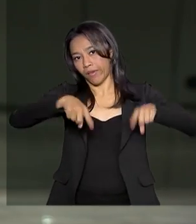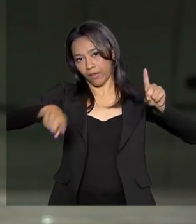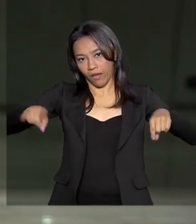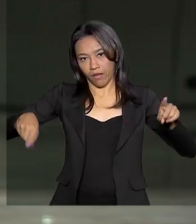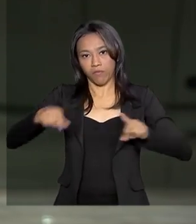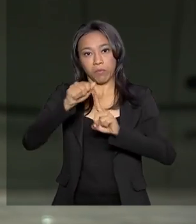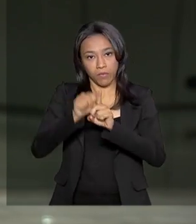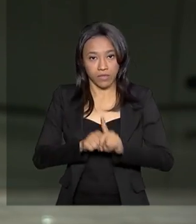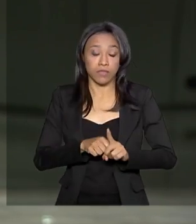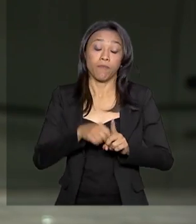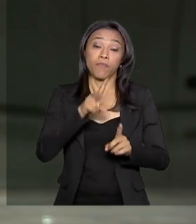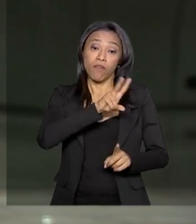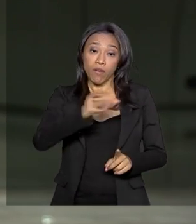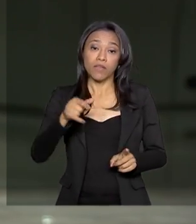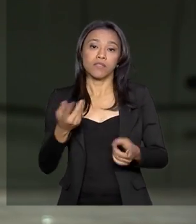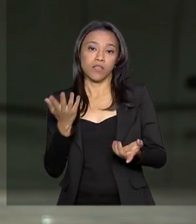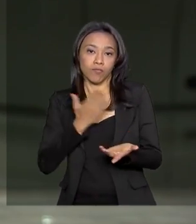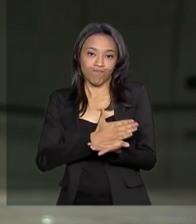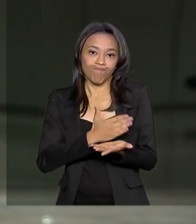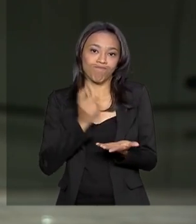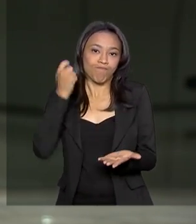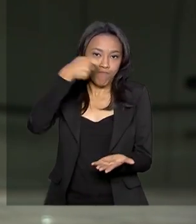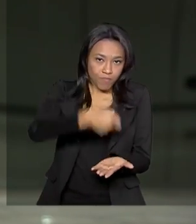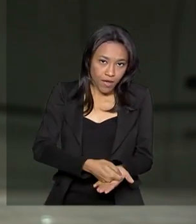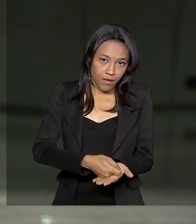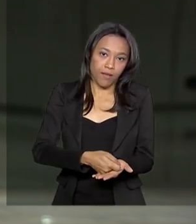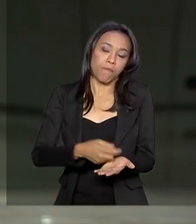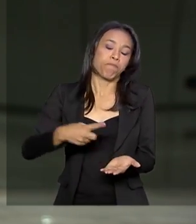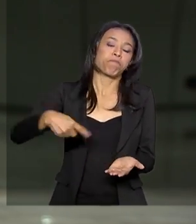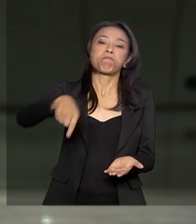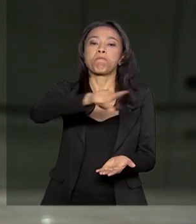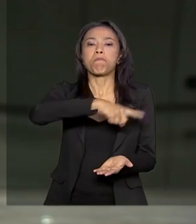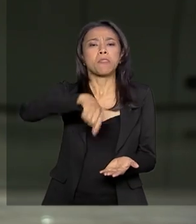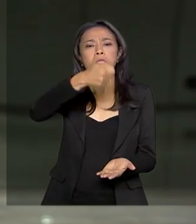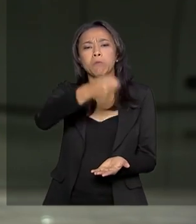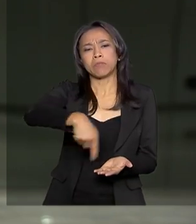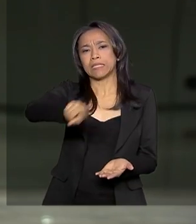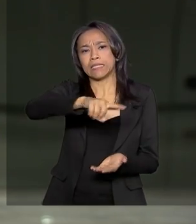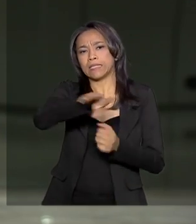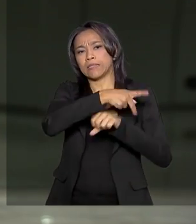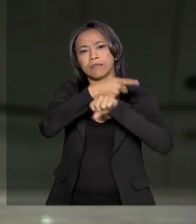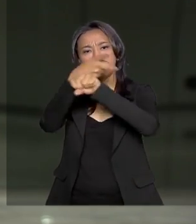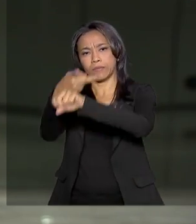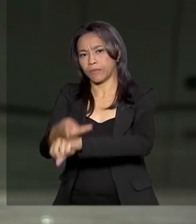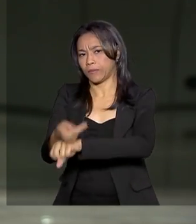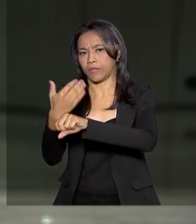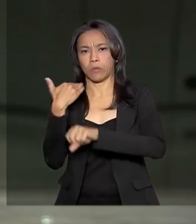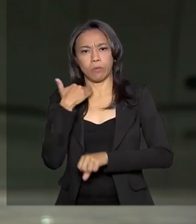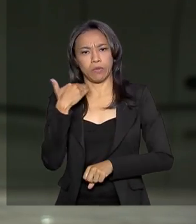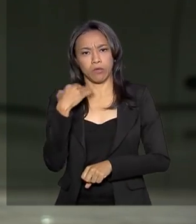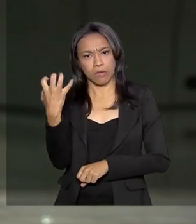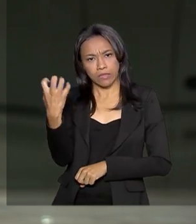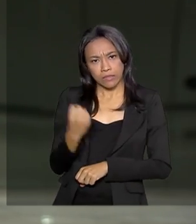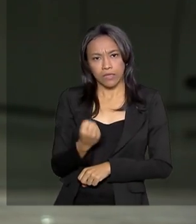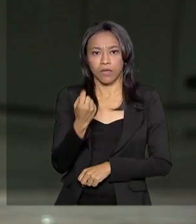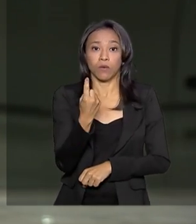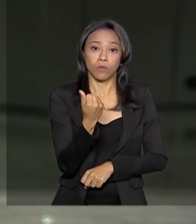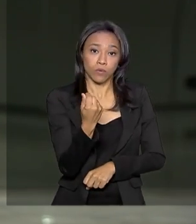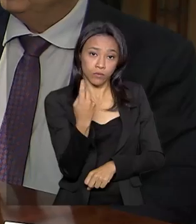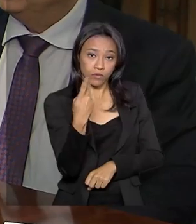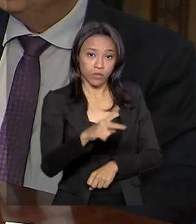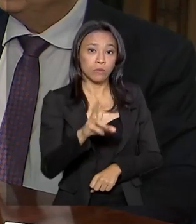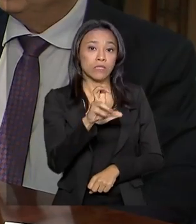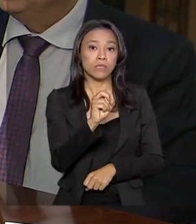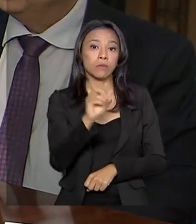folha de pagamento dos beneficiários, ou seja, eles não precisarão ir pessoalmente ao banco para sacar o dinheiro.